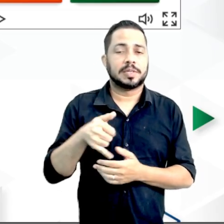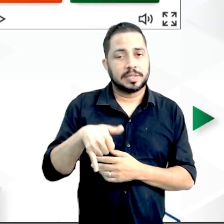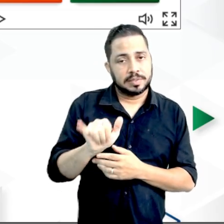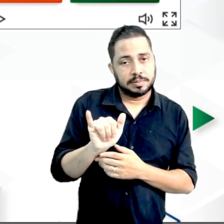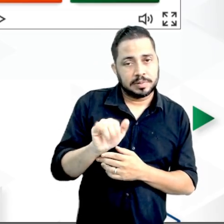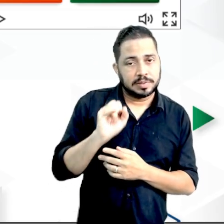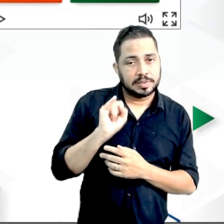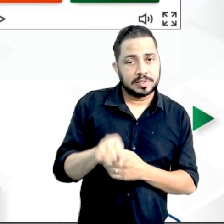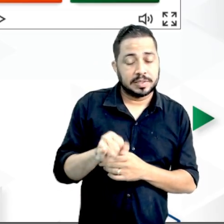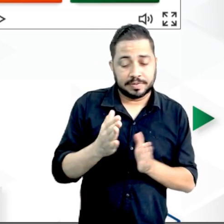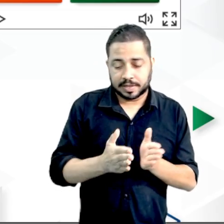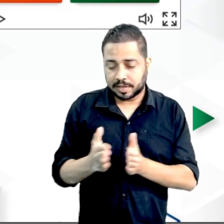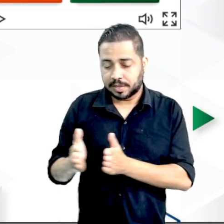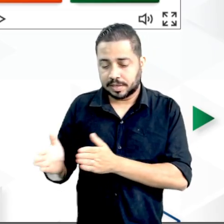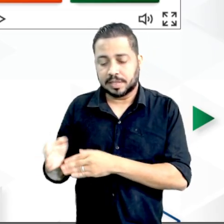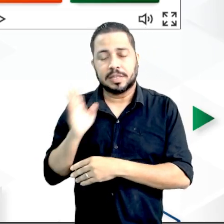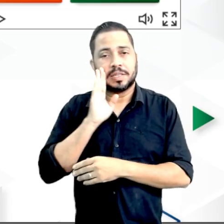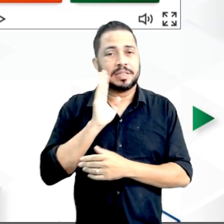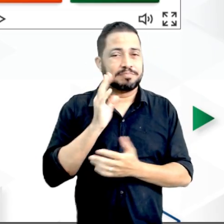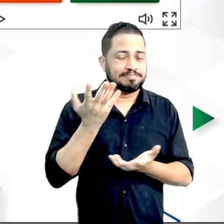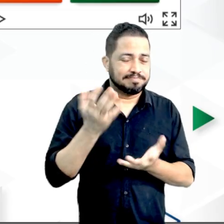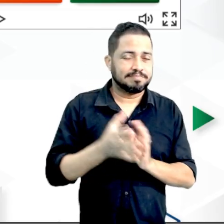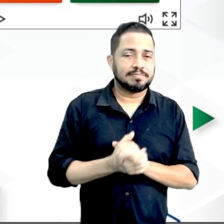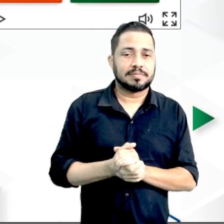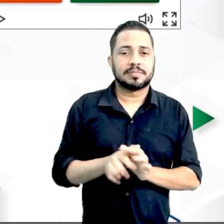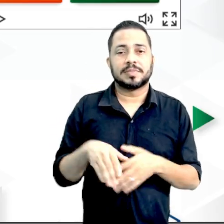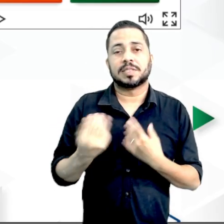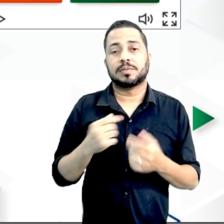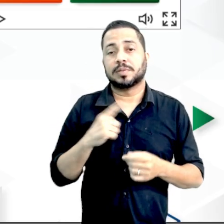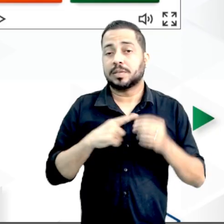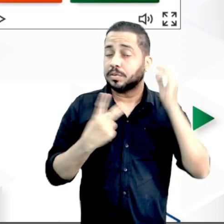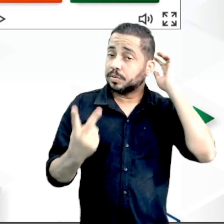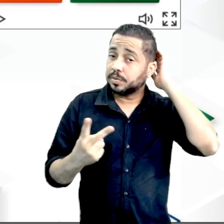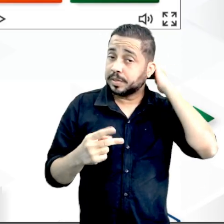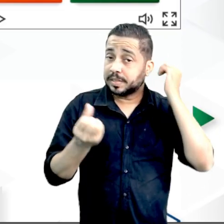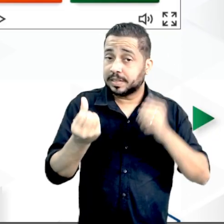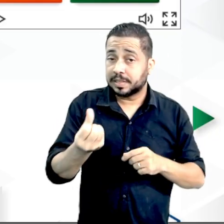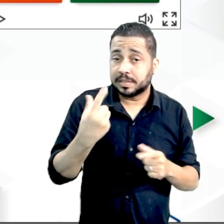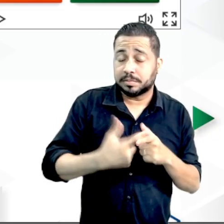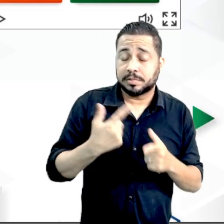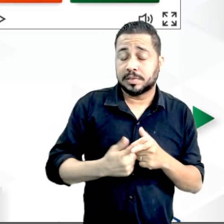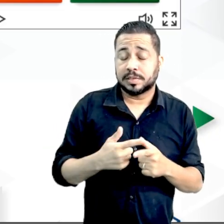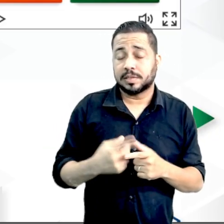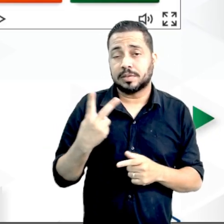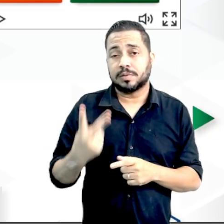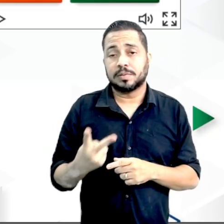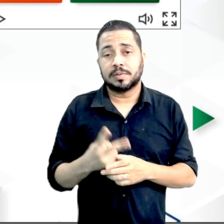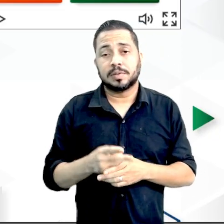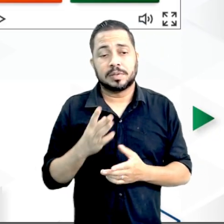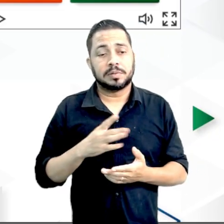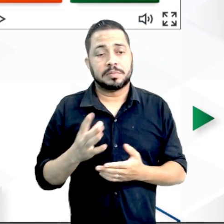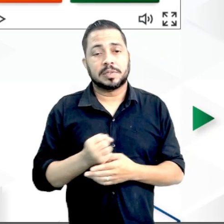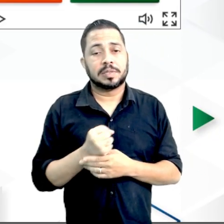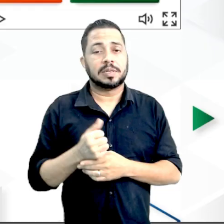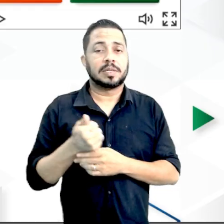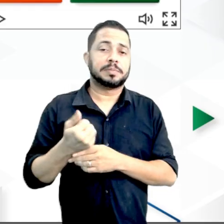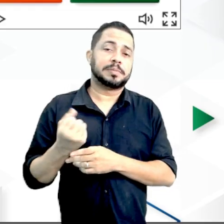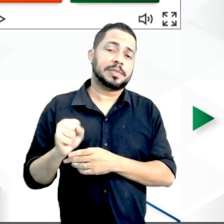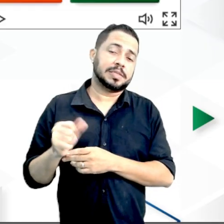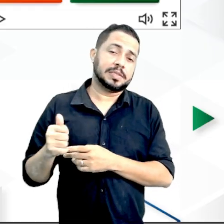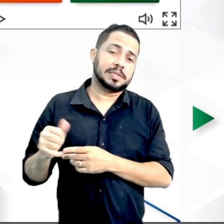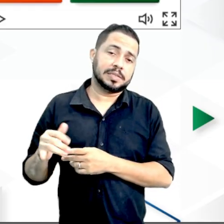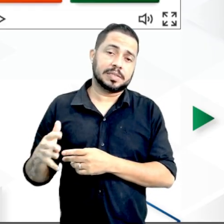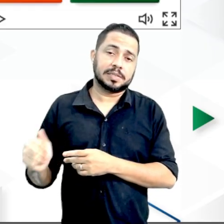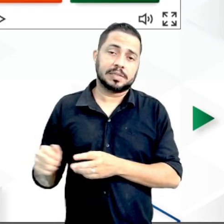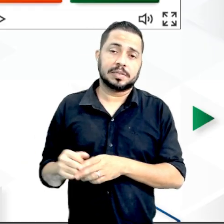Se tiver nessa ordem, legal. Então, se eu tenho 2 e 6, é porque 2 é o eixo da abscissa, x,